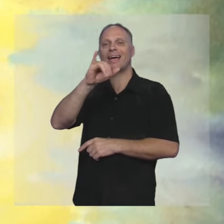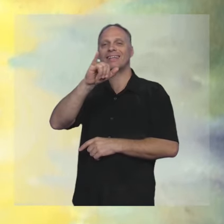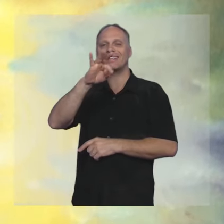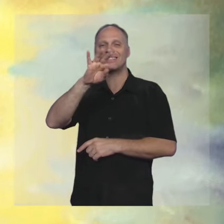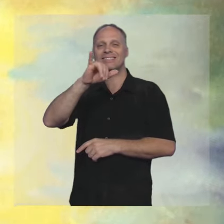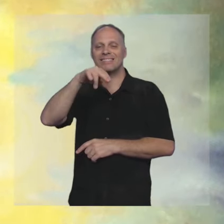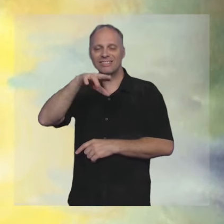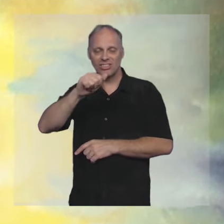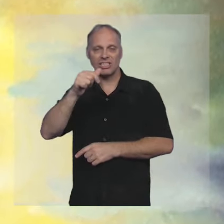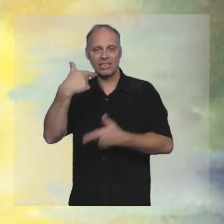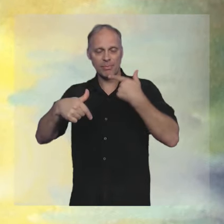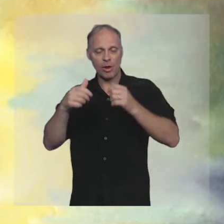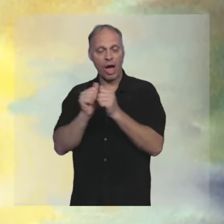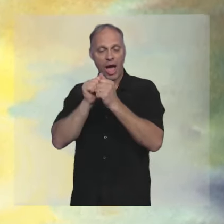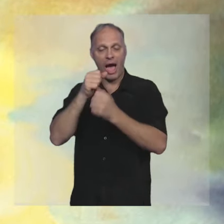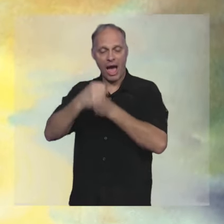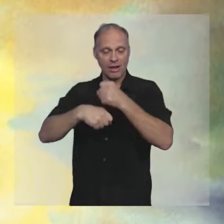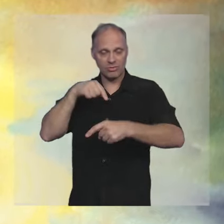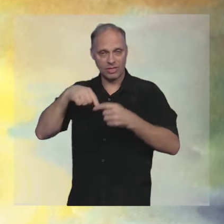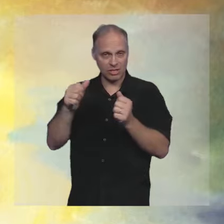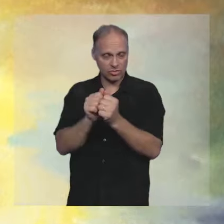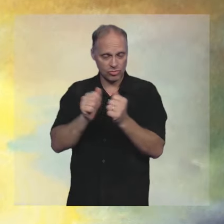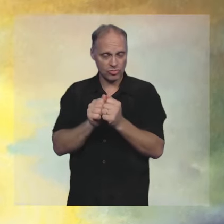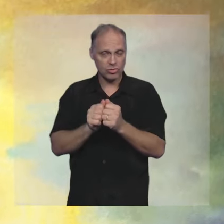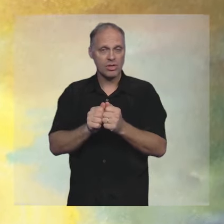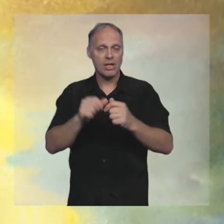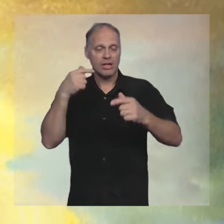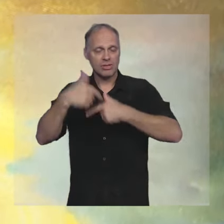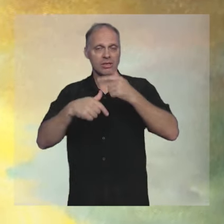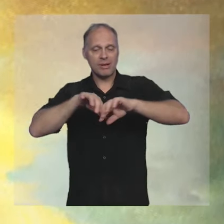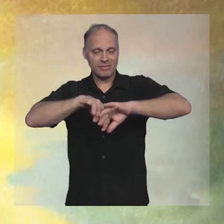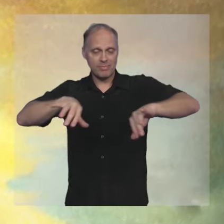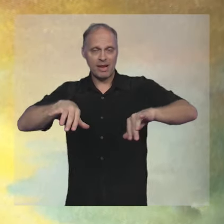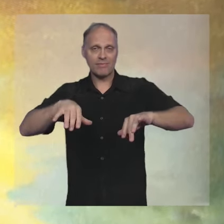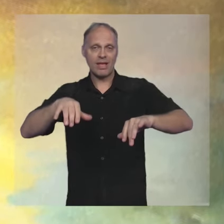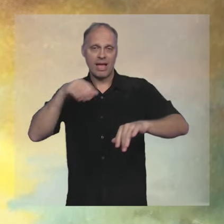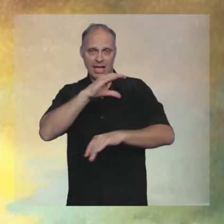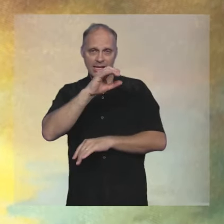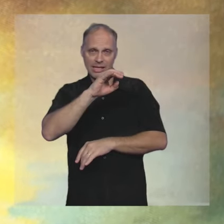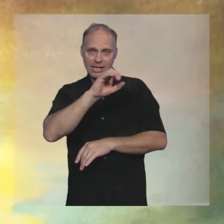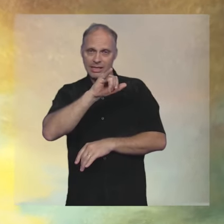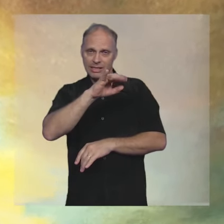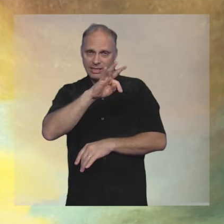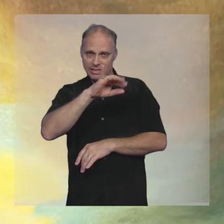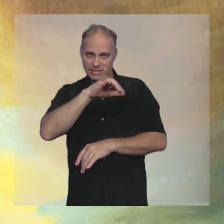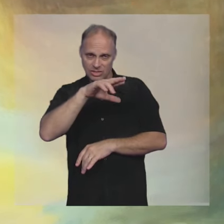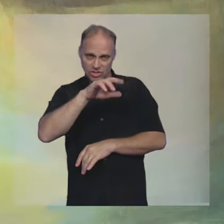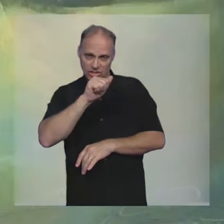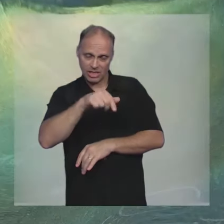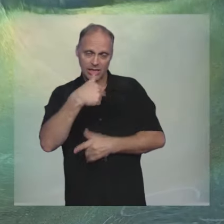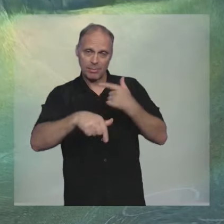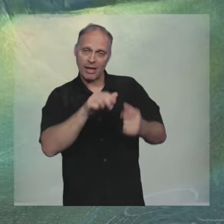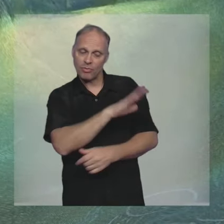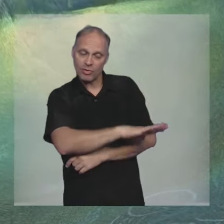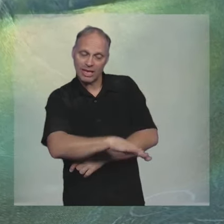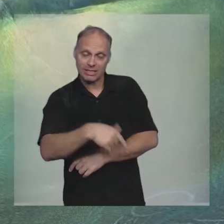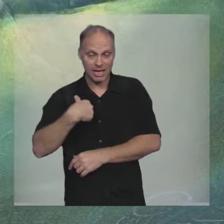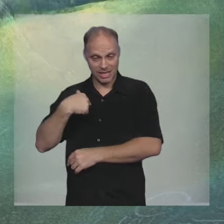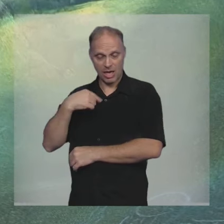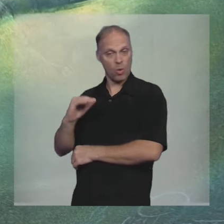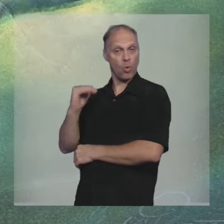trabalhou, nós fizemos assim a separação, ela trabalhava com as crianças e eu com os adultos.